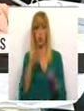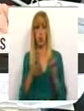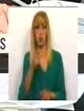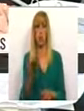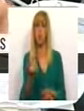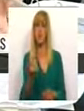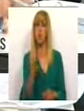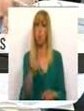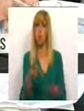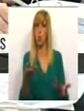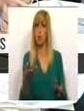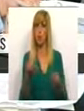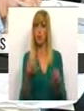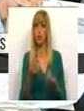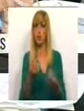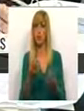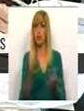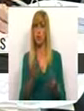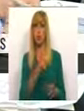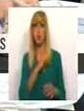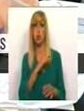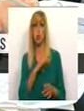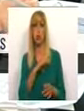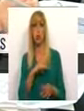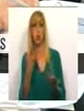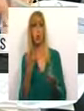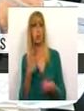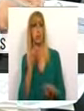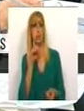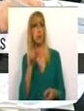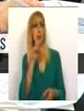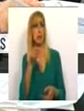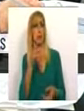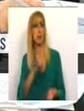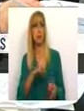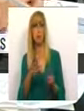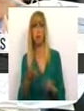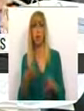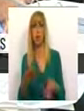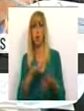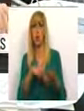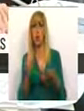faltam exatamente hoje, porque os senhores demagogicamente alteraram o horário do trabalho dos